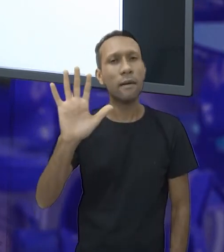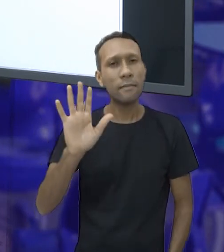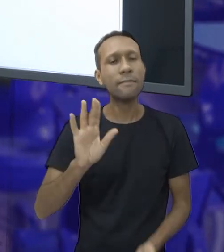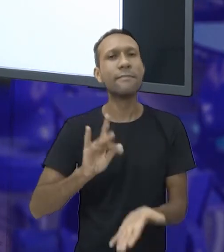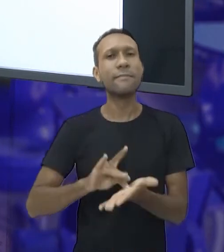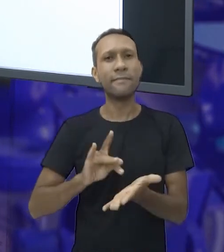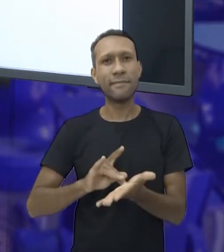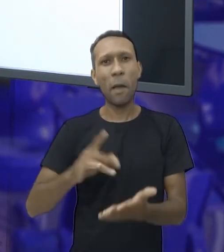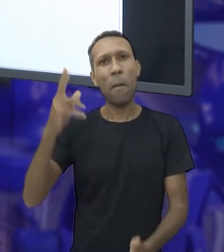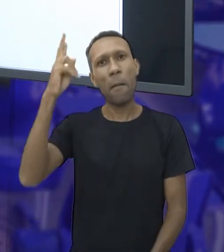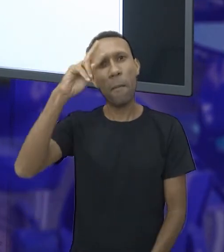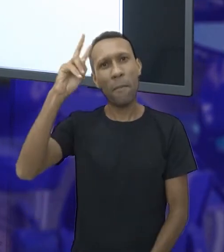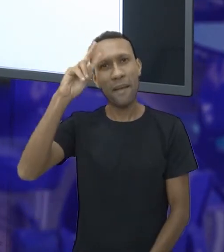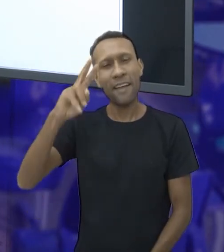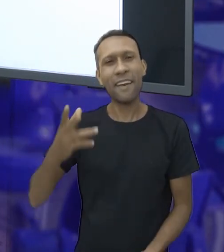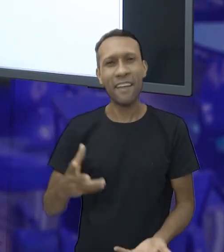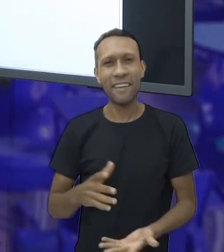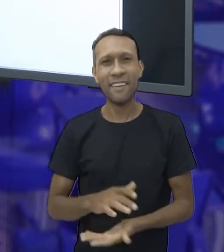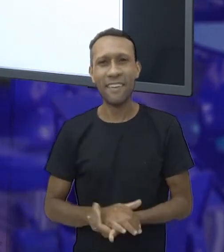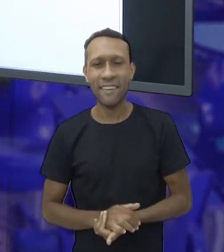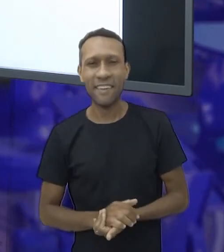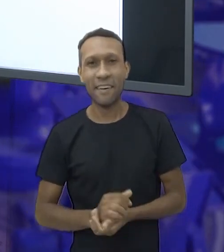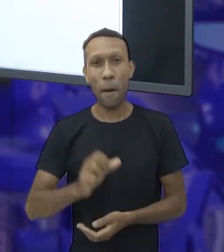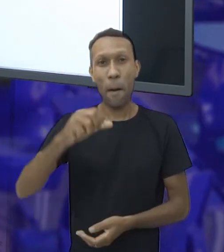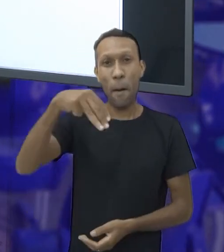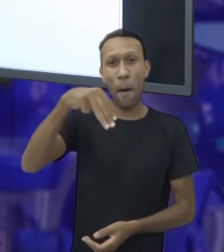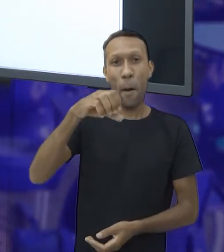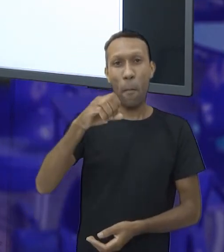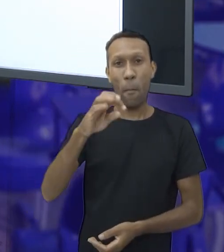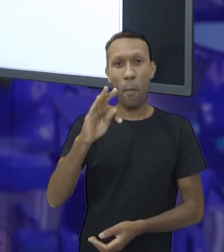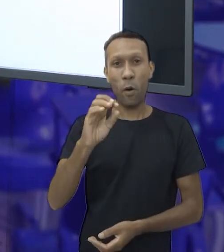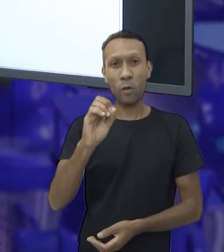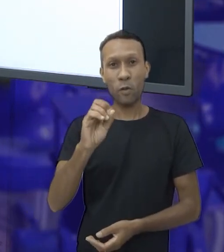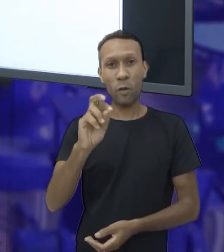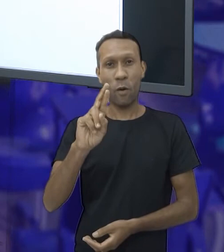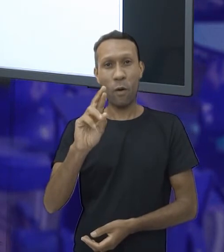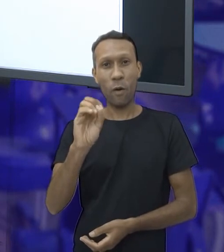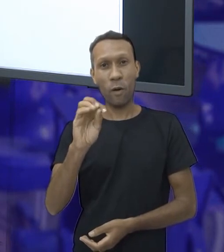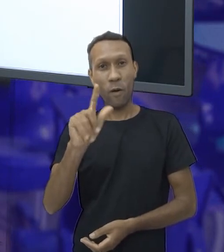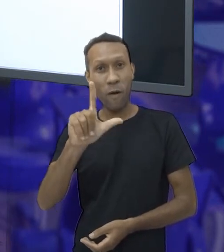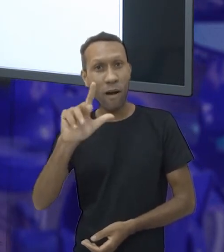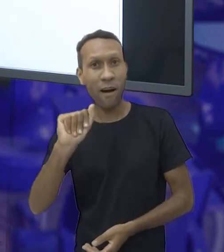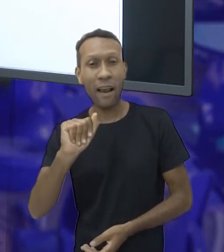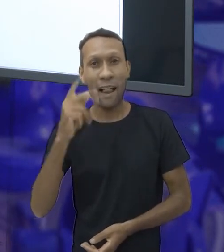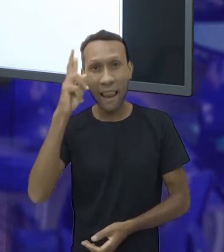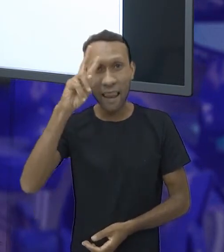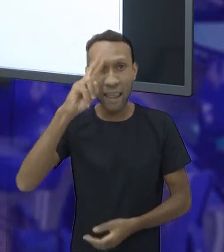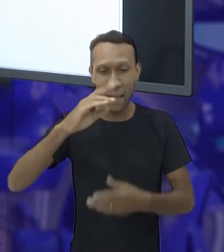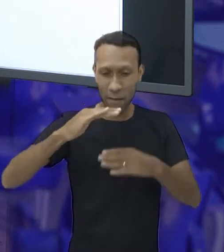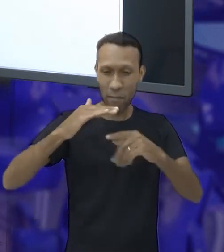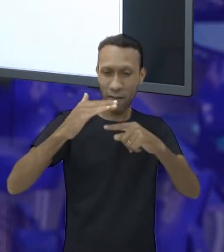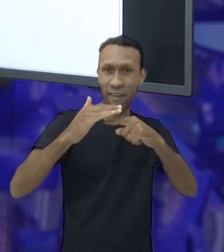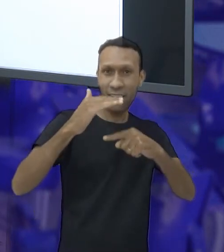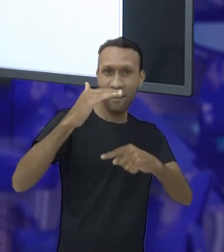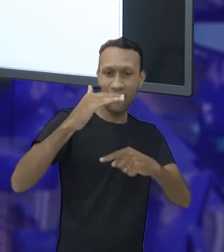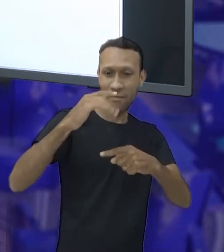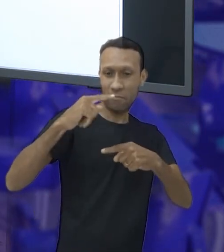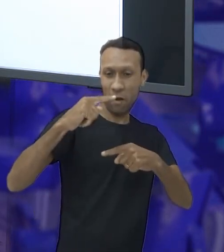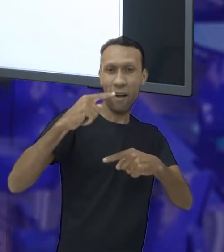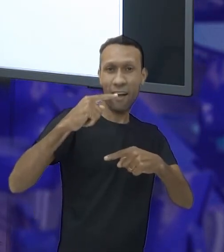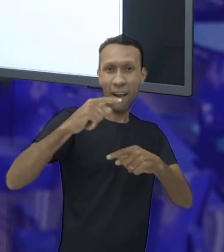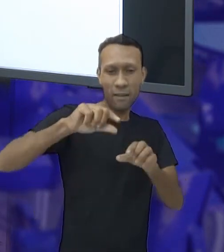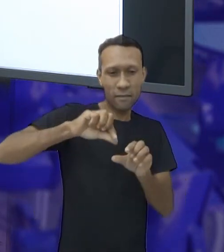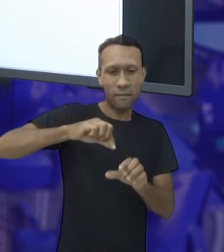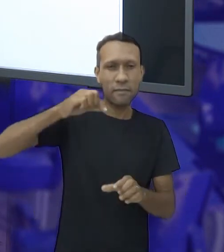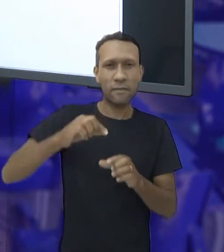como hoje. Era o Motorola DPC 550, né? Ele era desta largura, deste tamanho. Você levantava a antena para poder